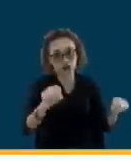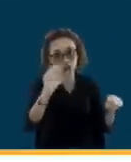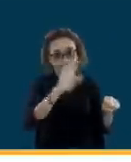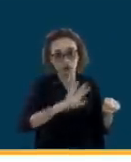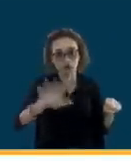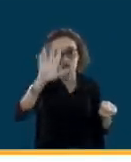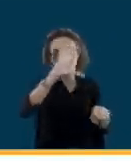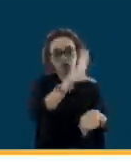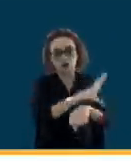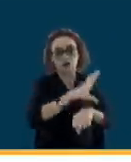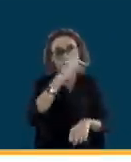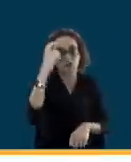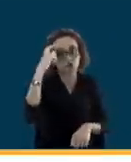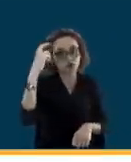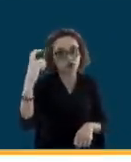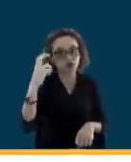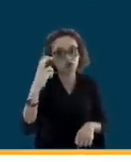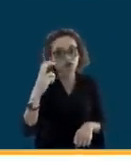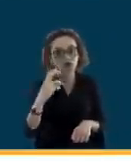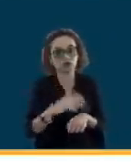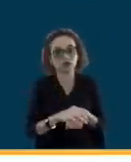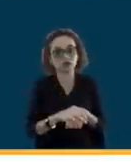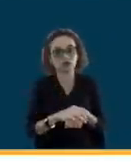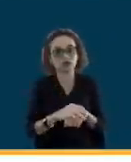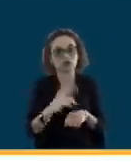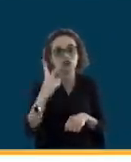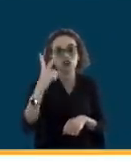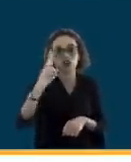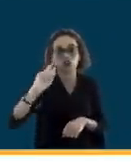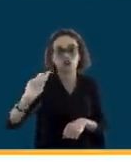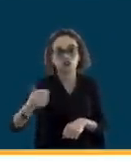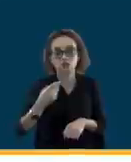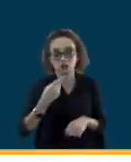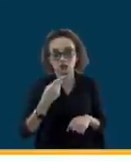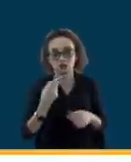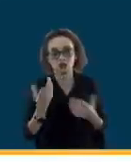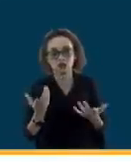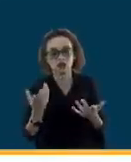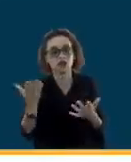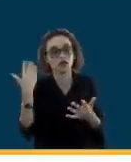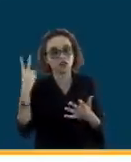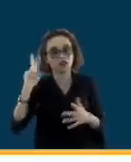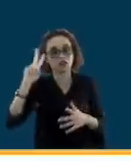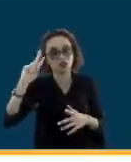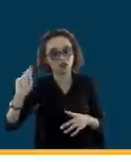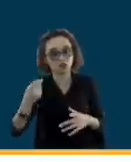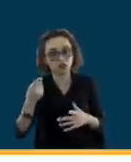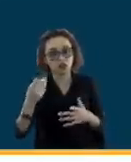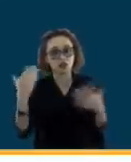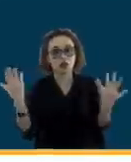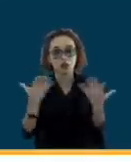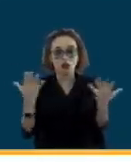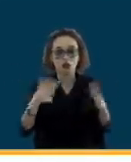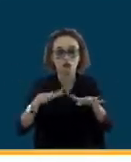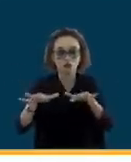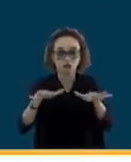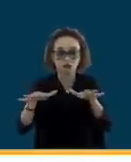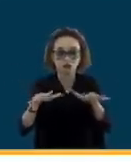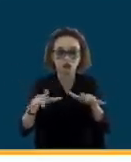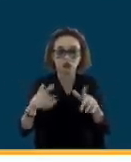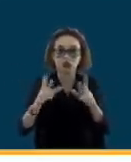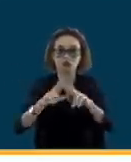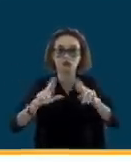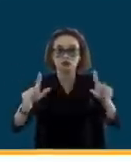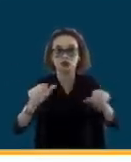Cultura. Havia 2 mil até então, né? Então, está havendo uma mobilização na base,